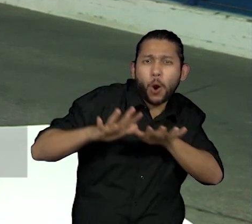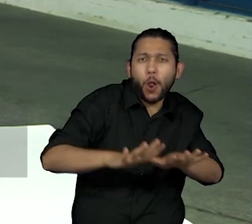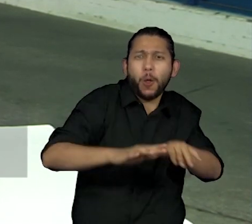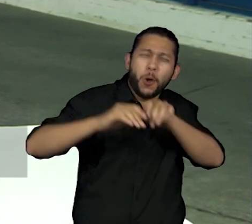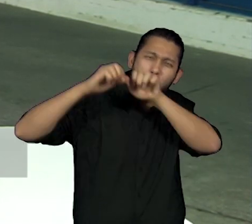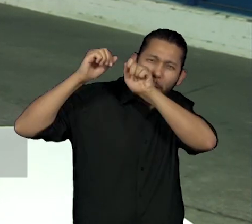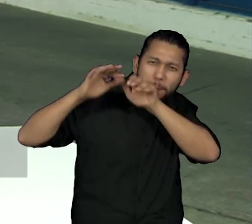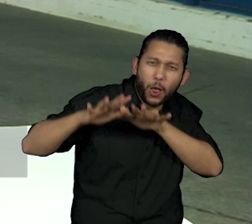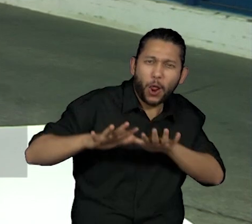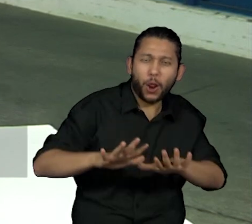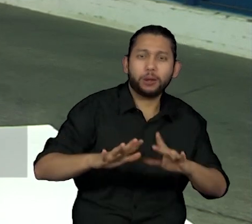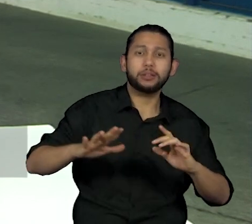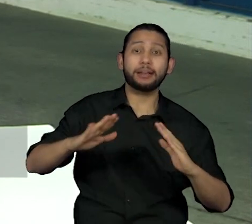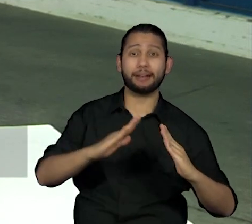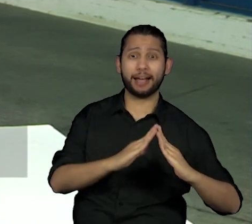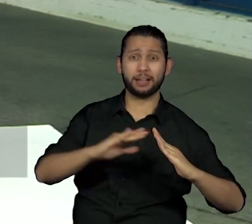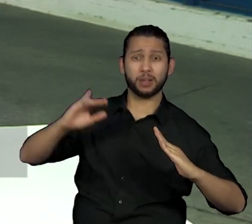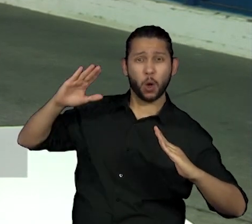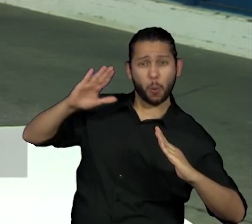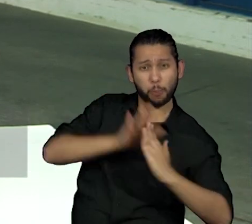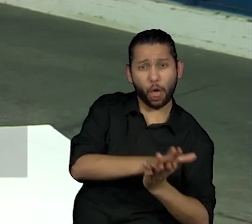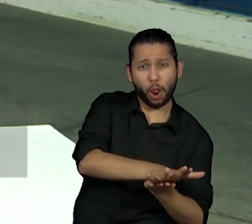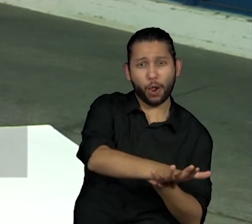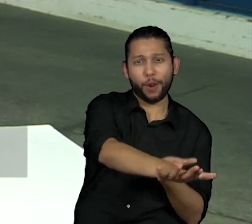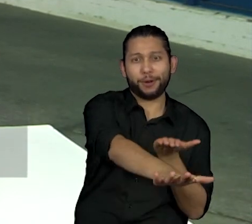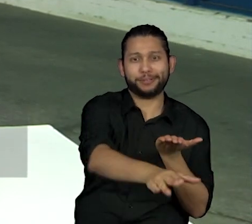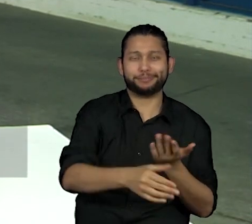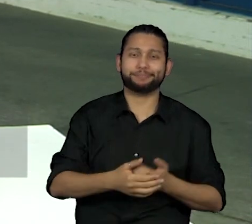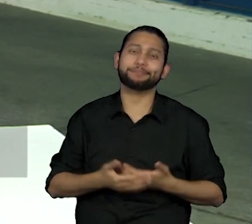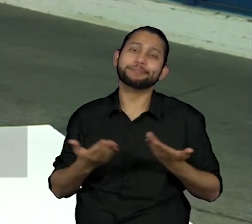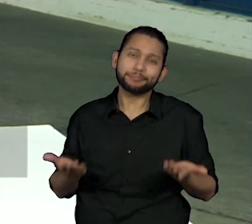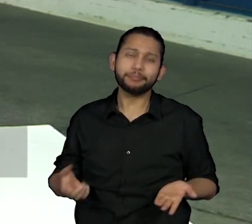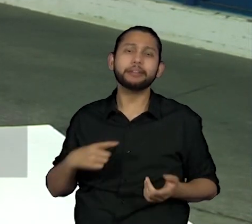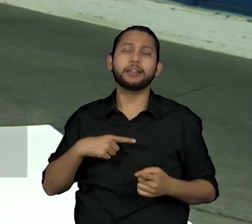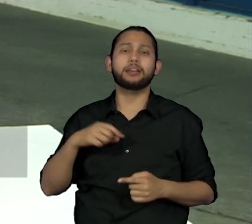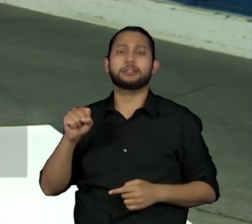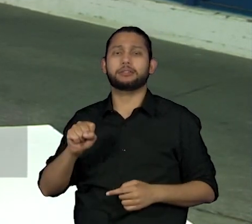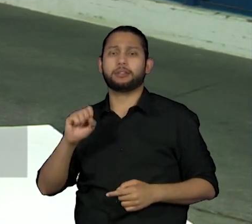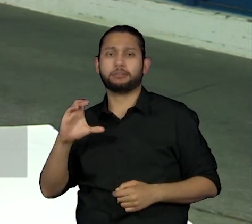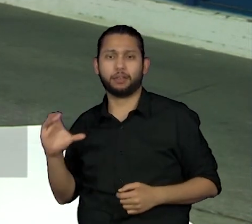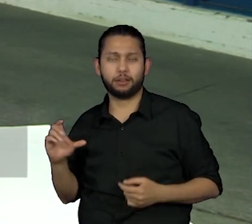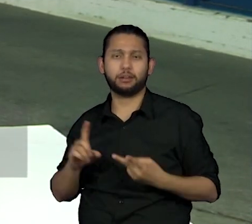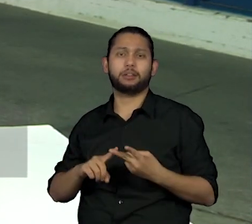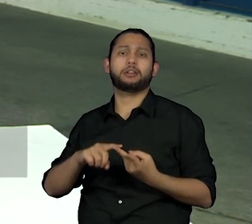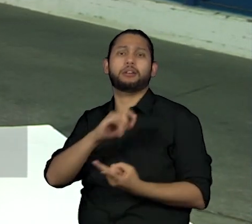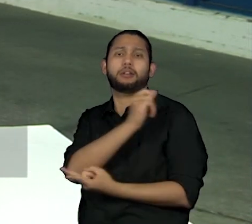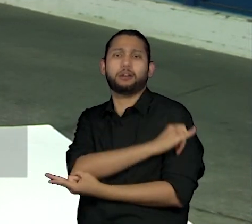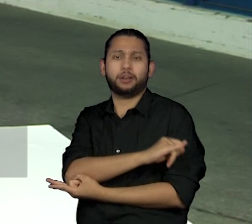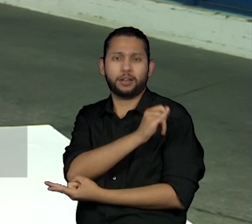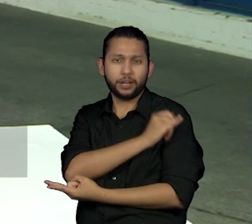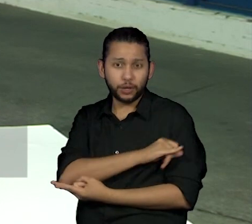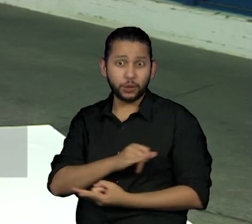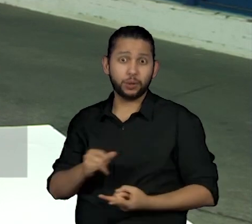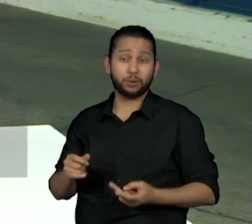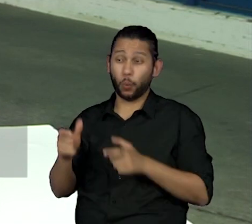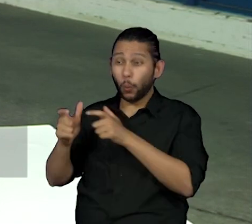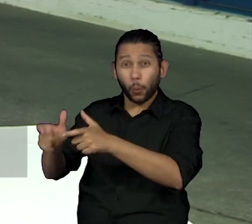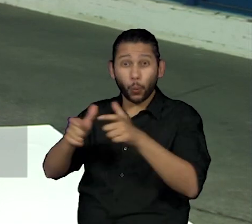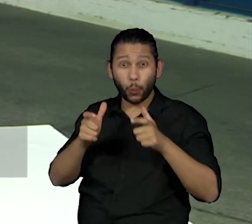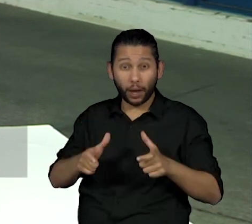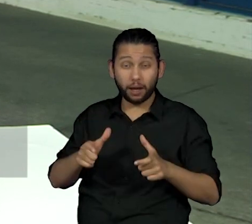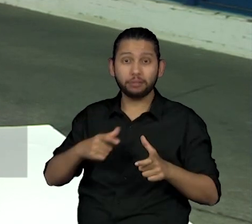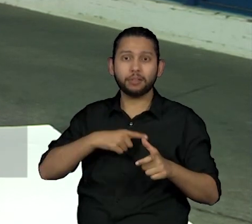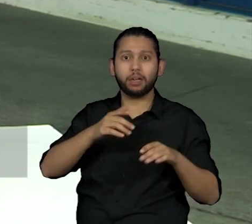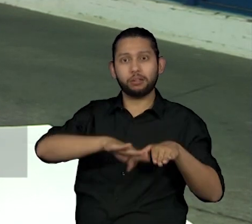as casas embora. Então esses eventos são muito frequentes em Santa Catarina, no Rio de Janeiro, que são áreas com